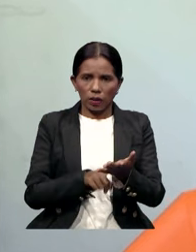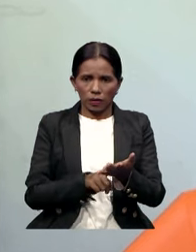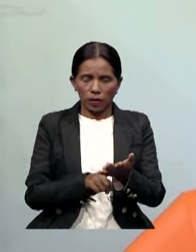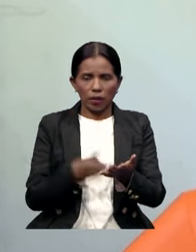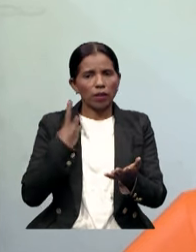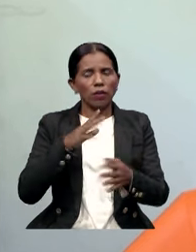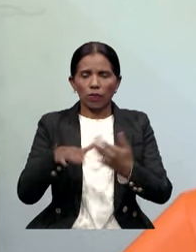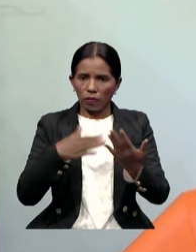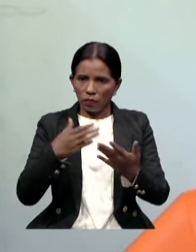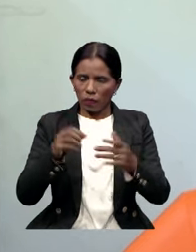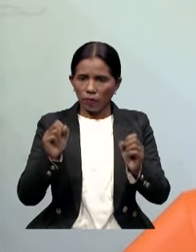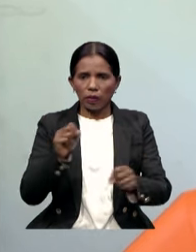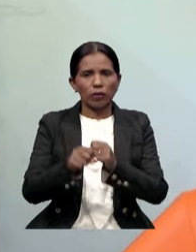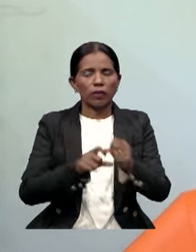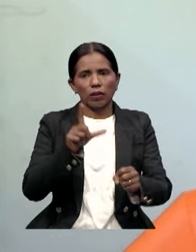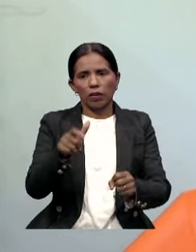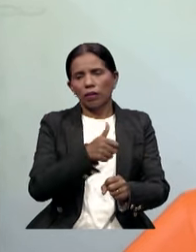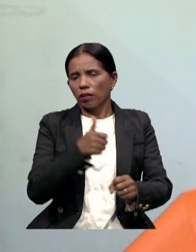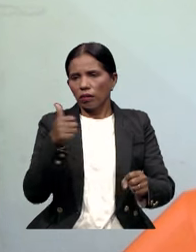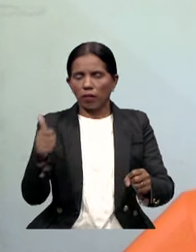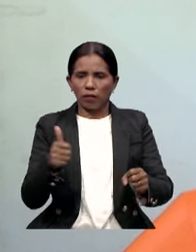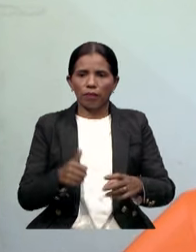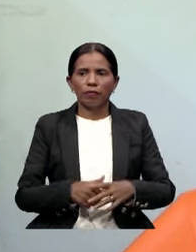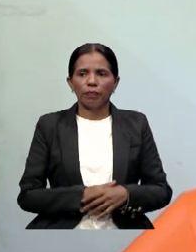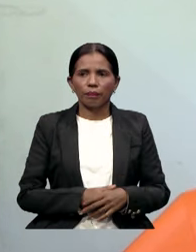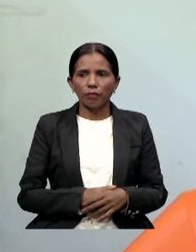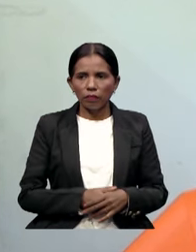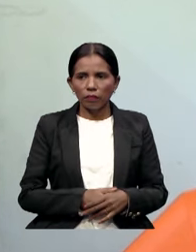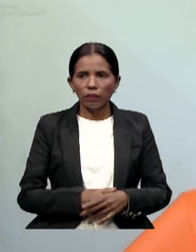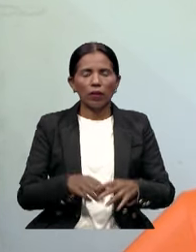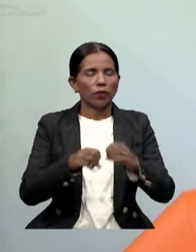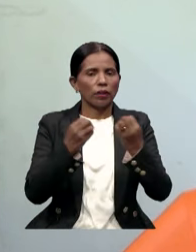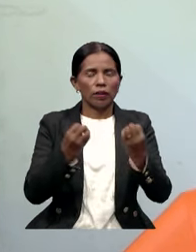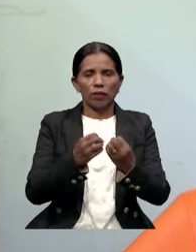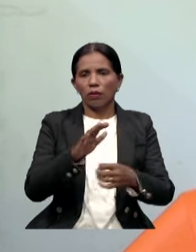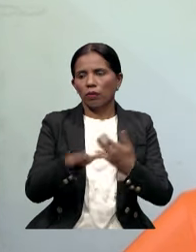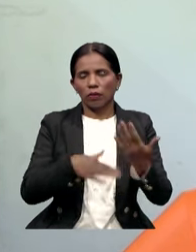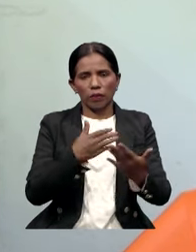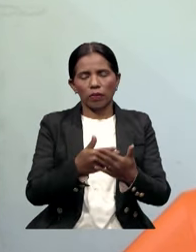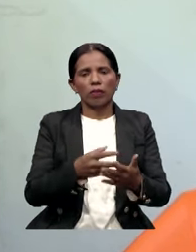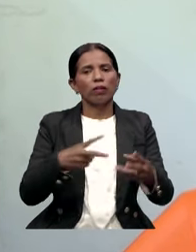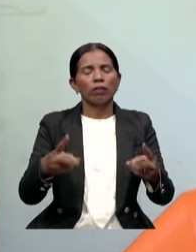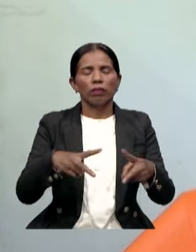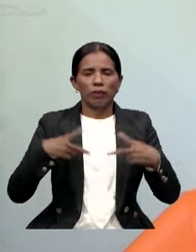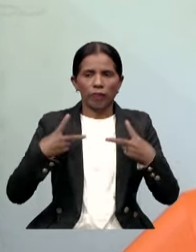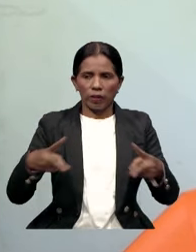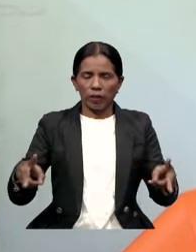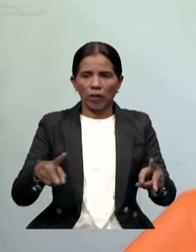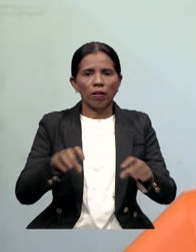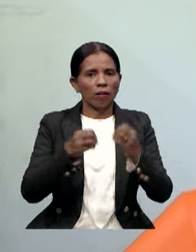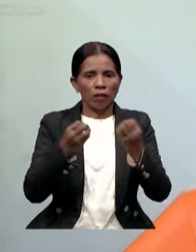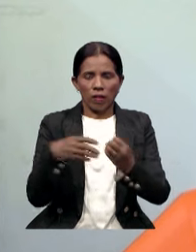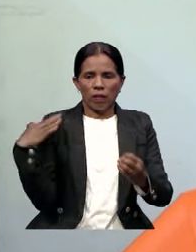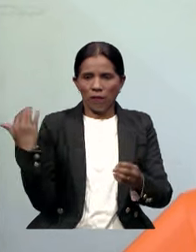entidades terceiros sociais terceiros acadêmico organizações stakeholders as veteranos organizações